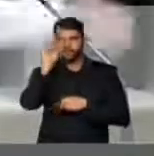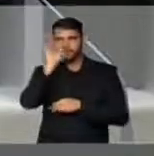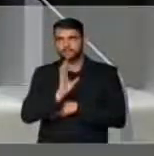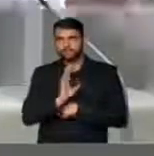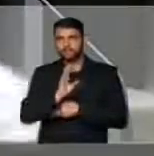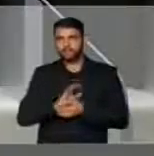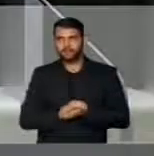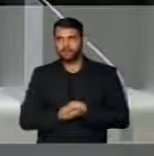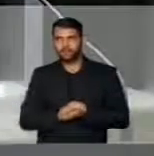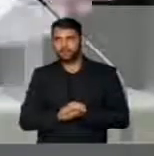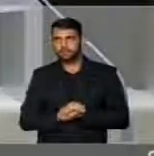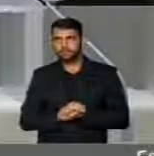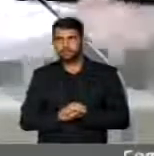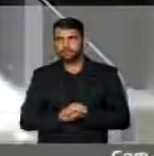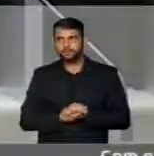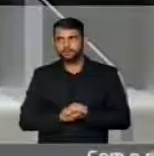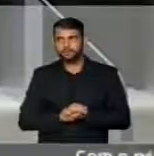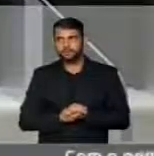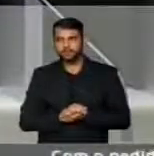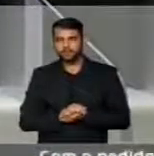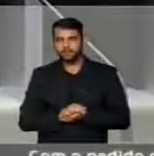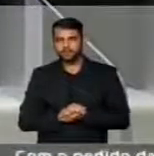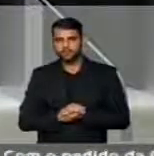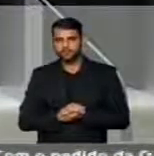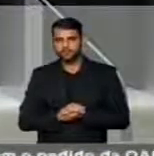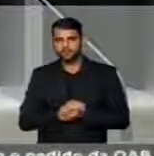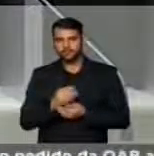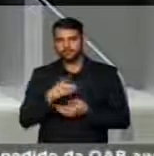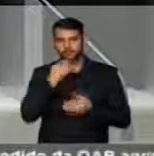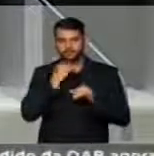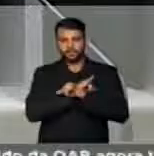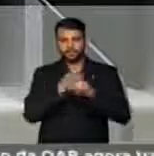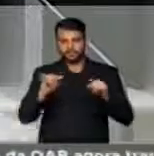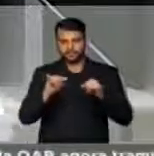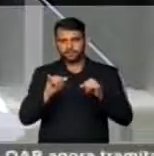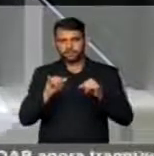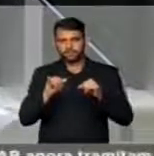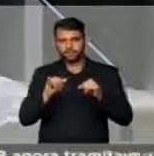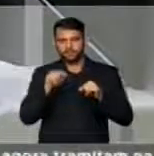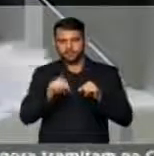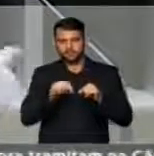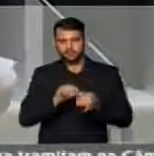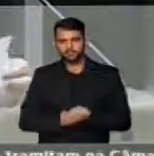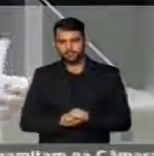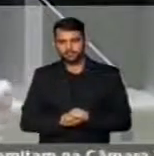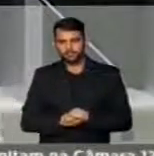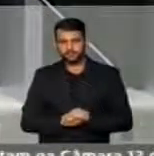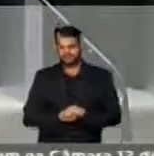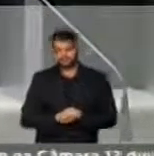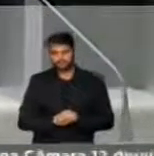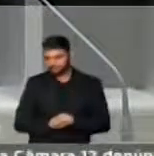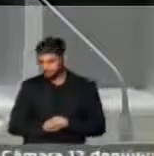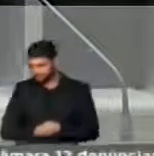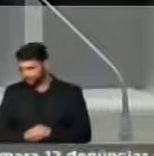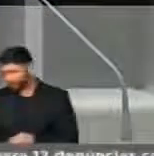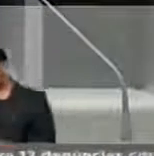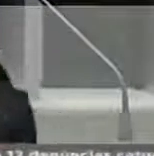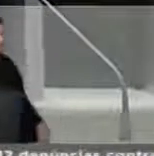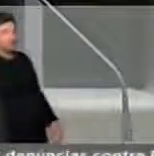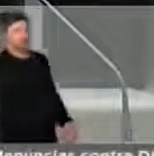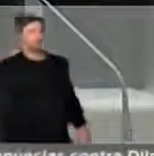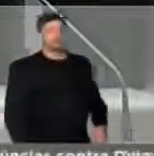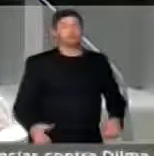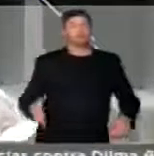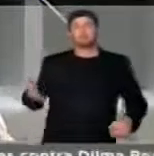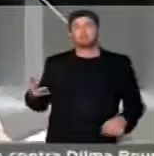brasileiro. Obrigada, senhor presidente. Eu peço a divulgação, o registro dessa grande façanha que